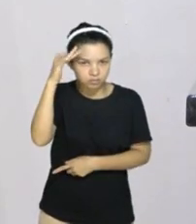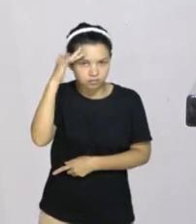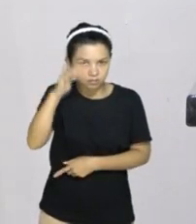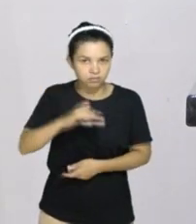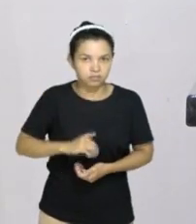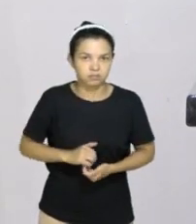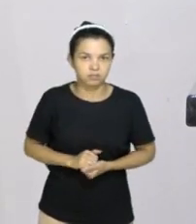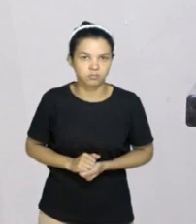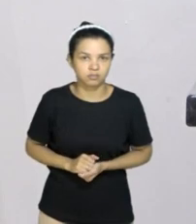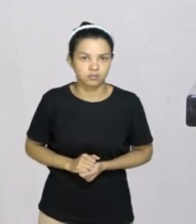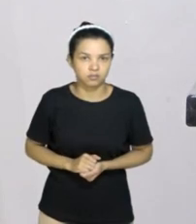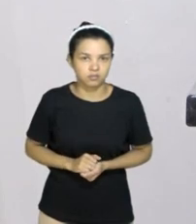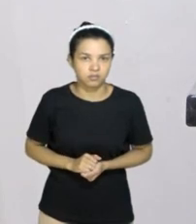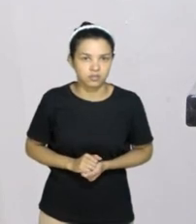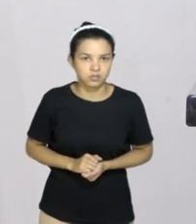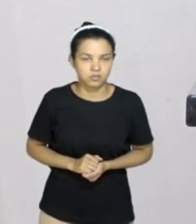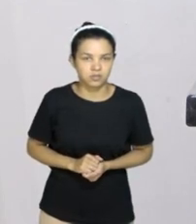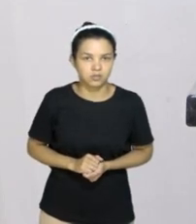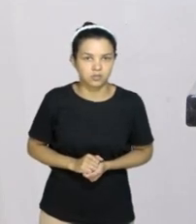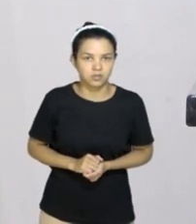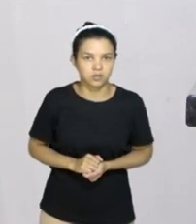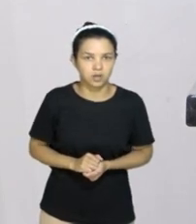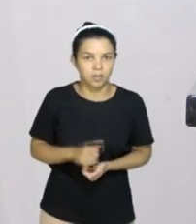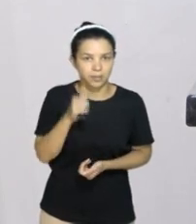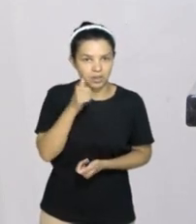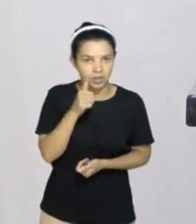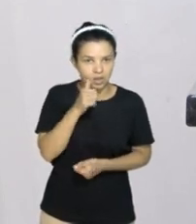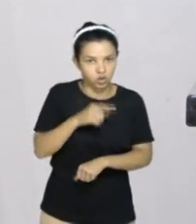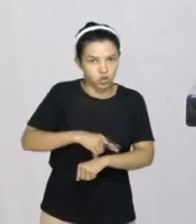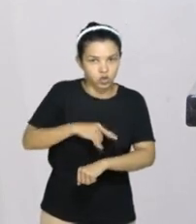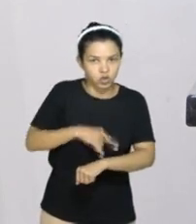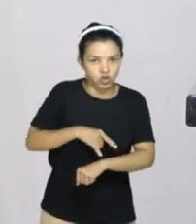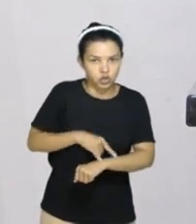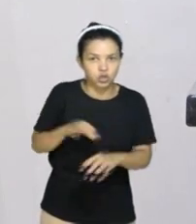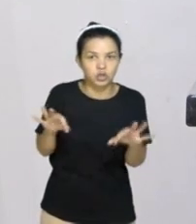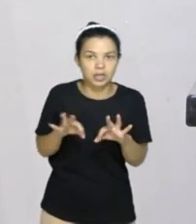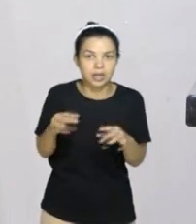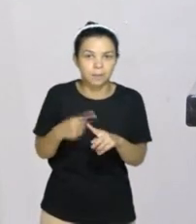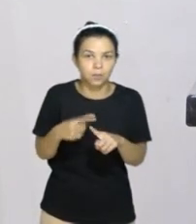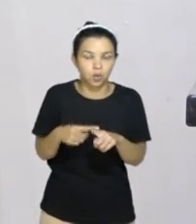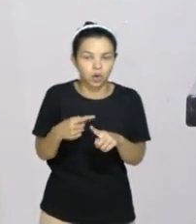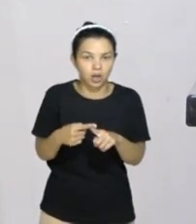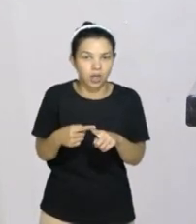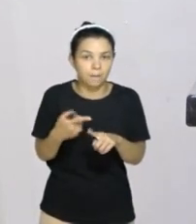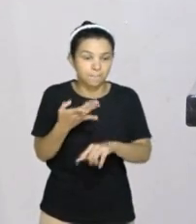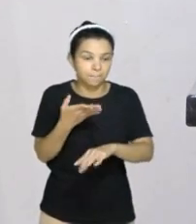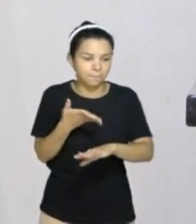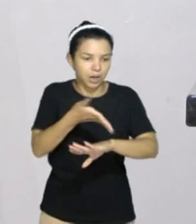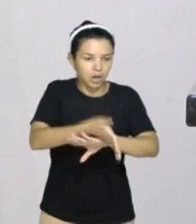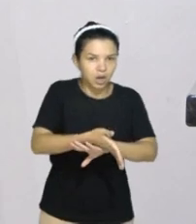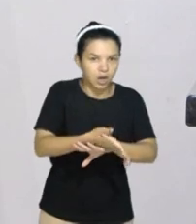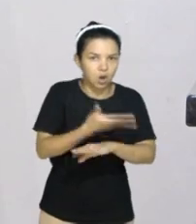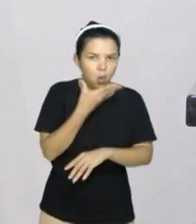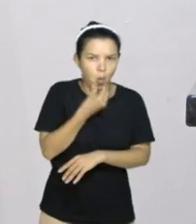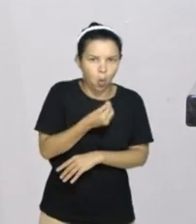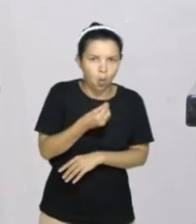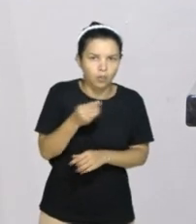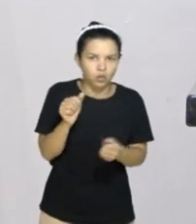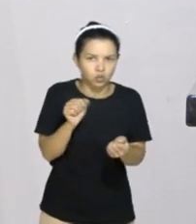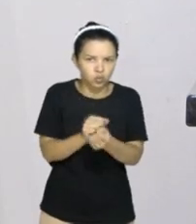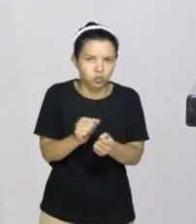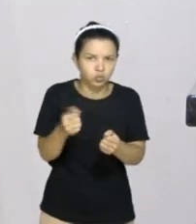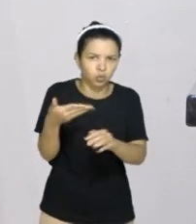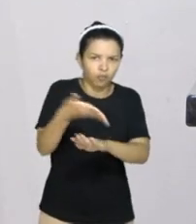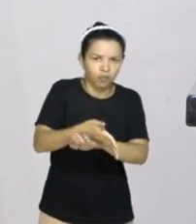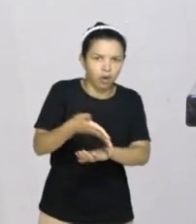não fiquei sem fazer xixi hoje à tarde toda ali porque não podia ir no banheiro porque cada vez que eu entro eu vi um rapaz me molestar rapaz e outra sobre